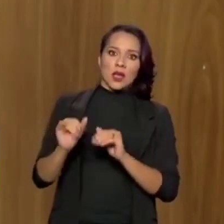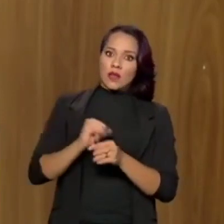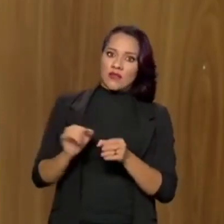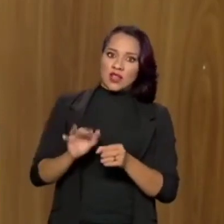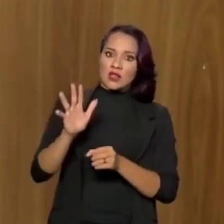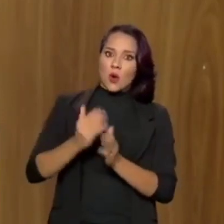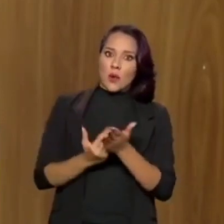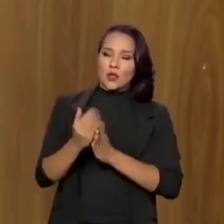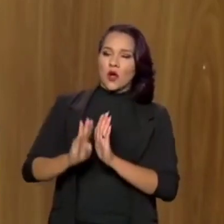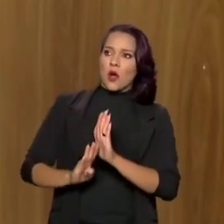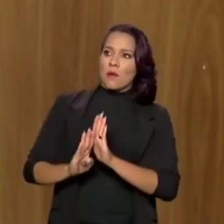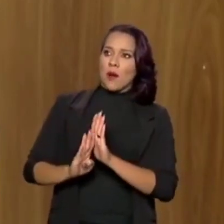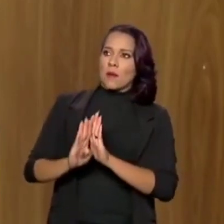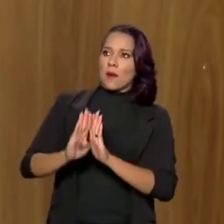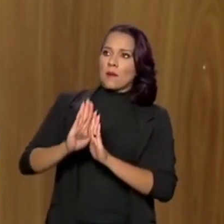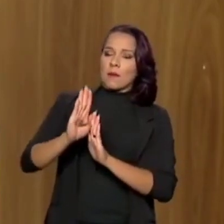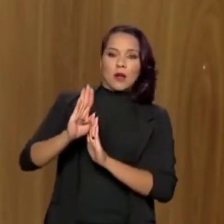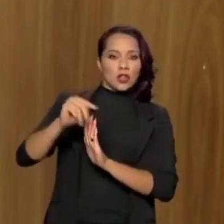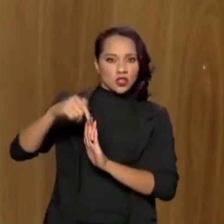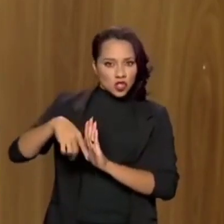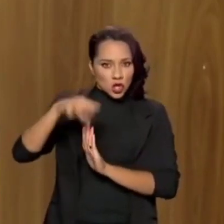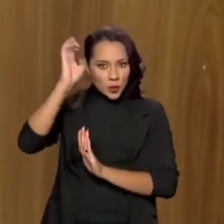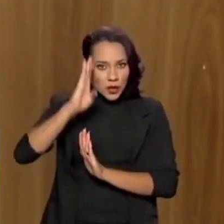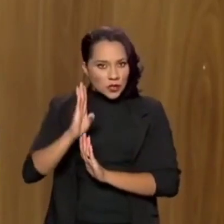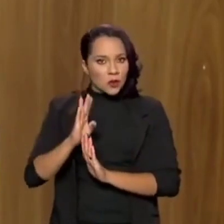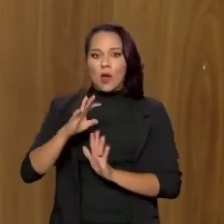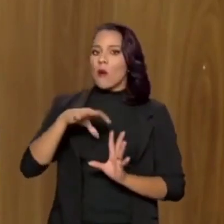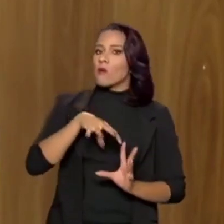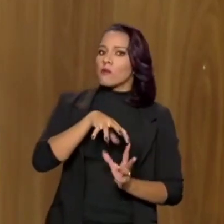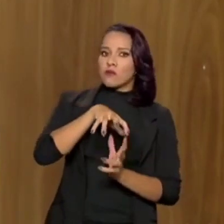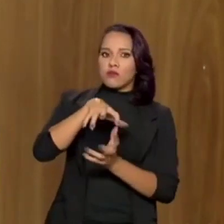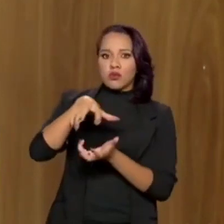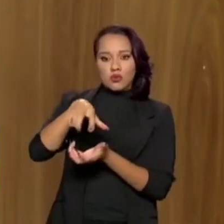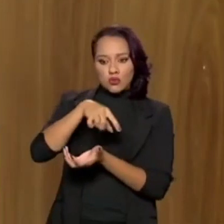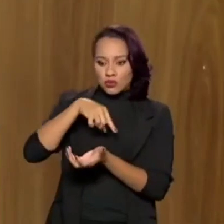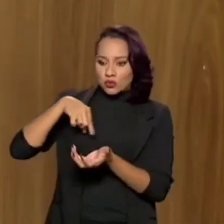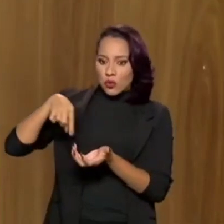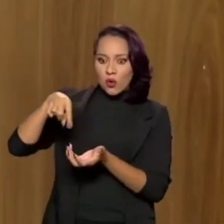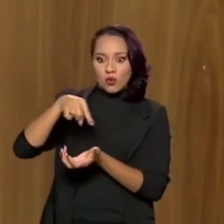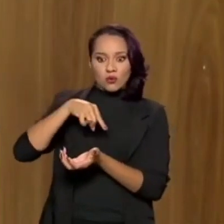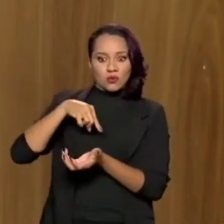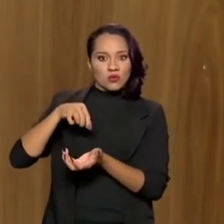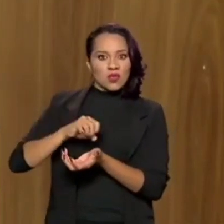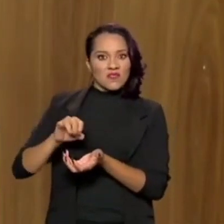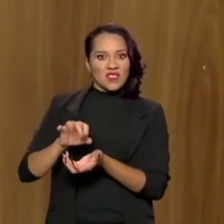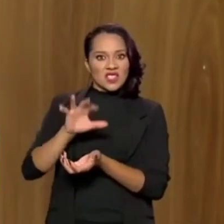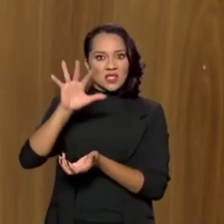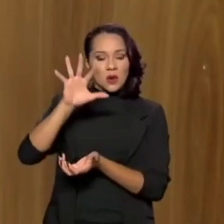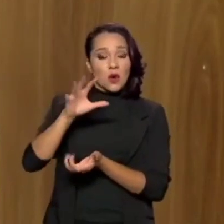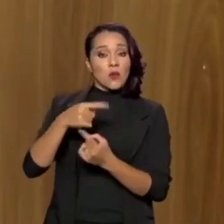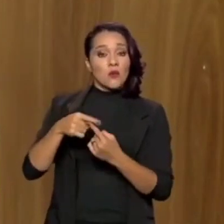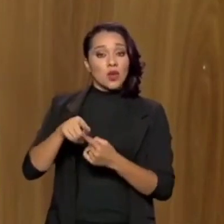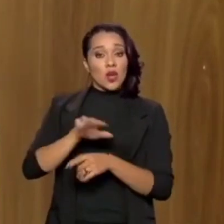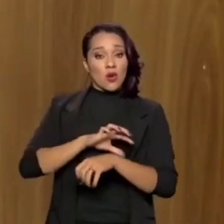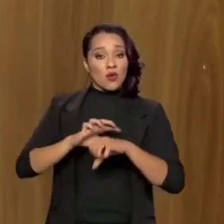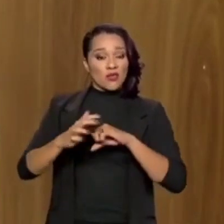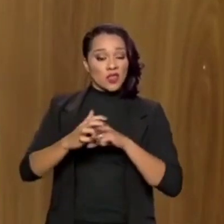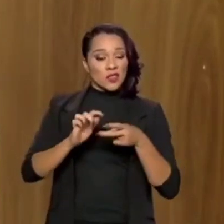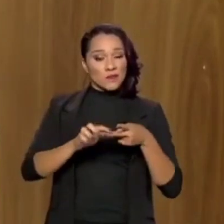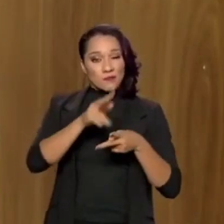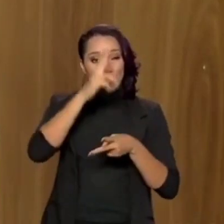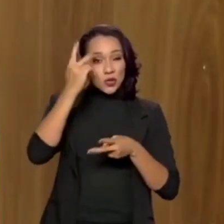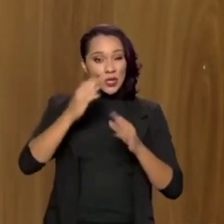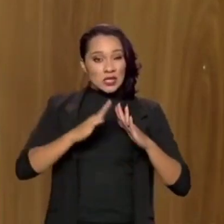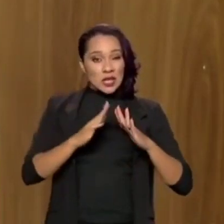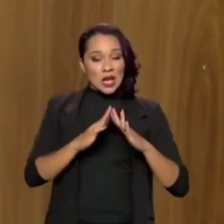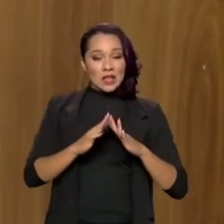subir no mundo inteiro. Porque com o Covid, as pessoas em casa, a produção